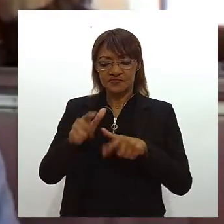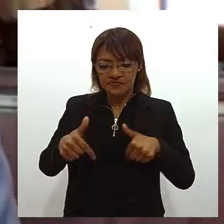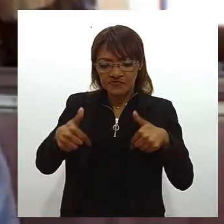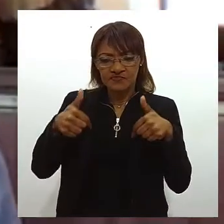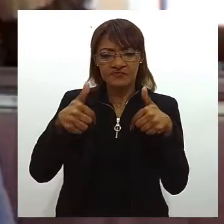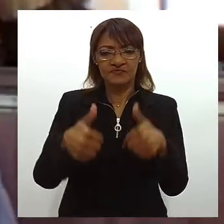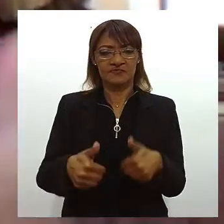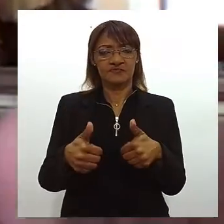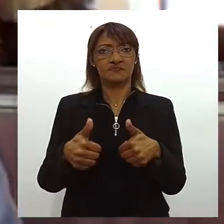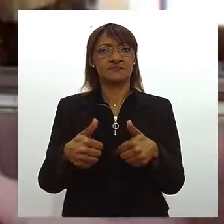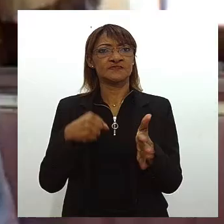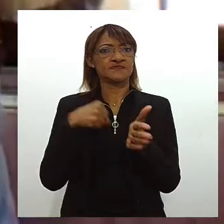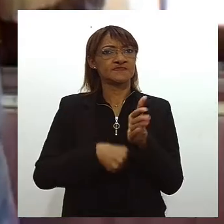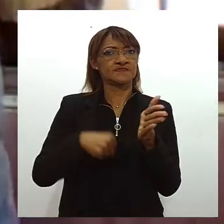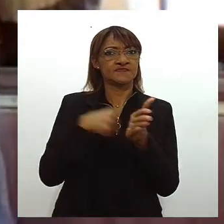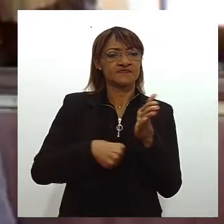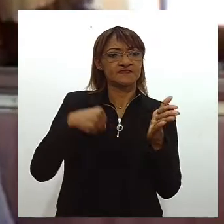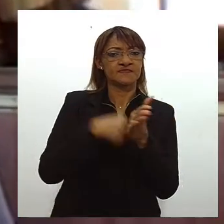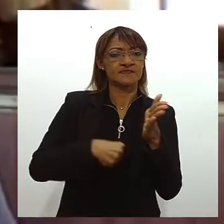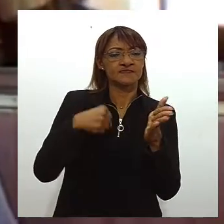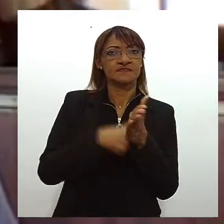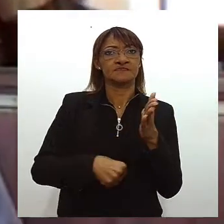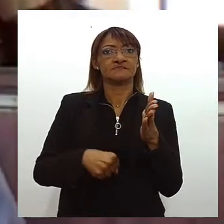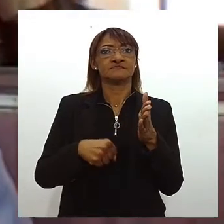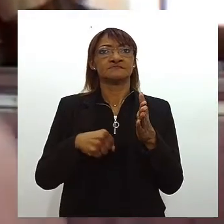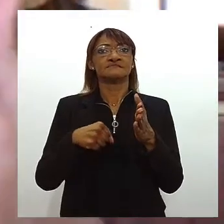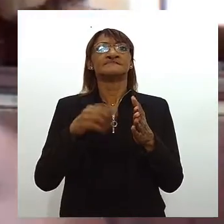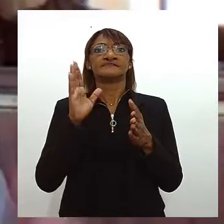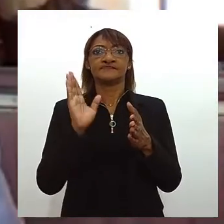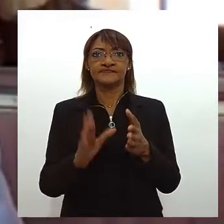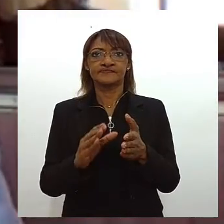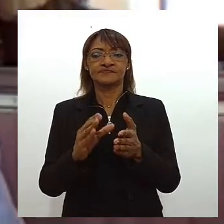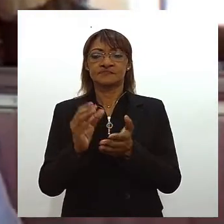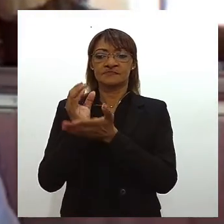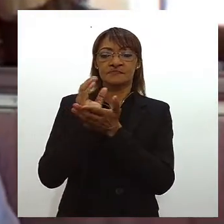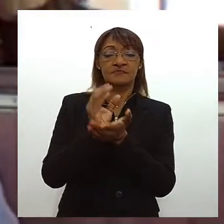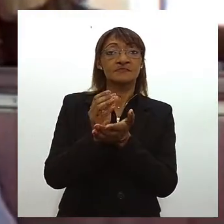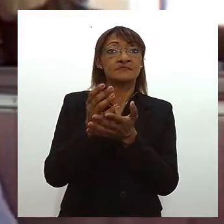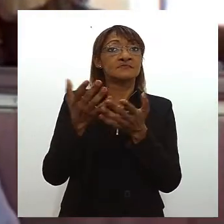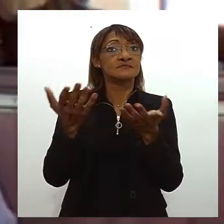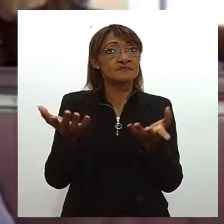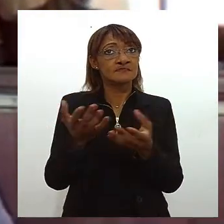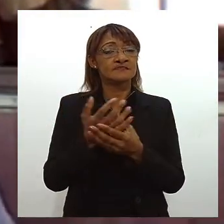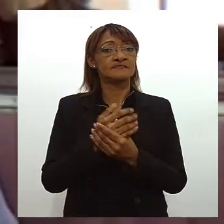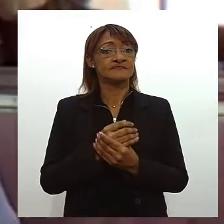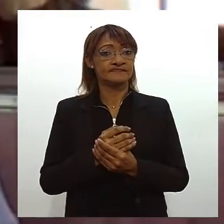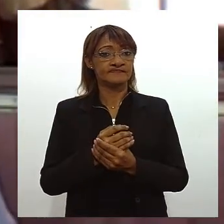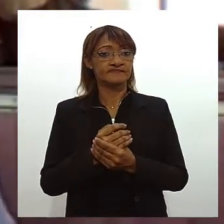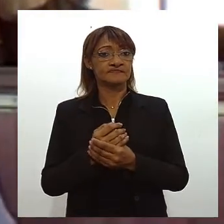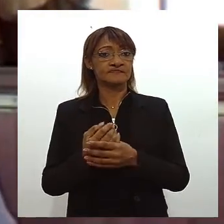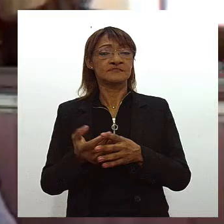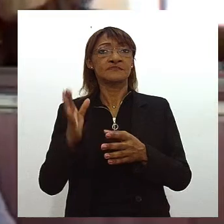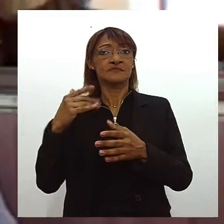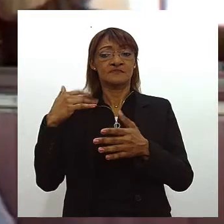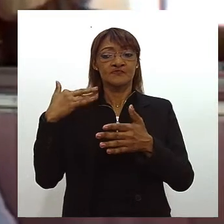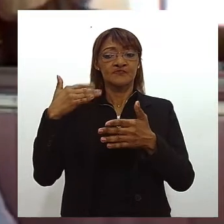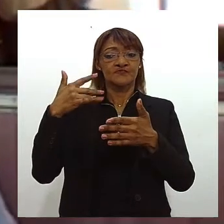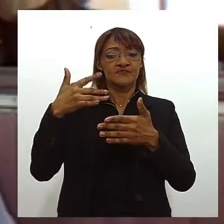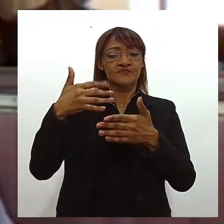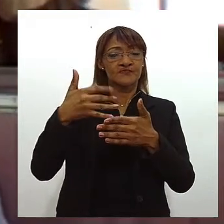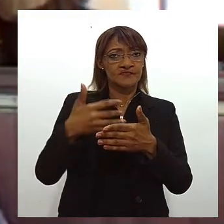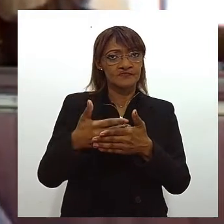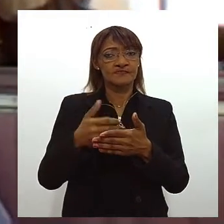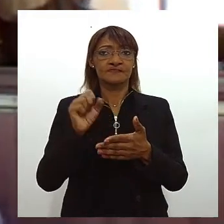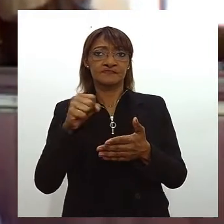de muita resistência, de muita briga por orçamento, né, que gerou, esses anos de luta geraram, sim,